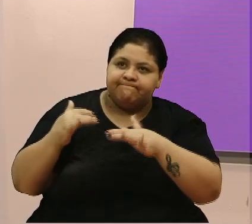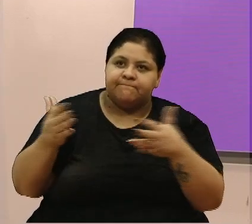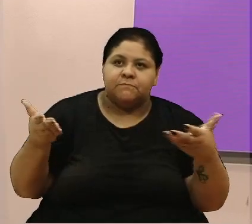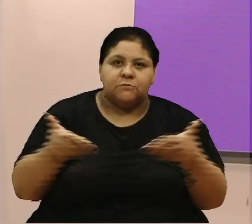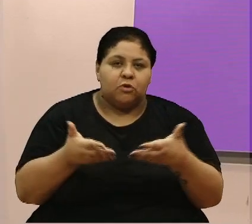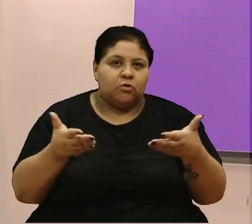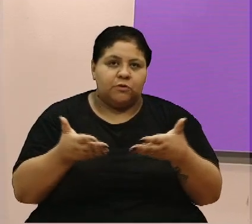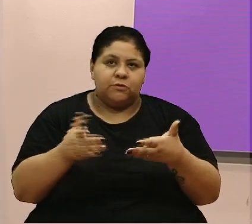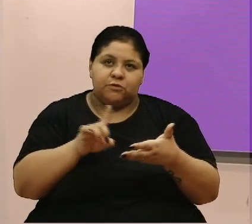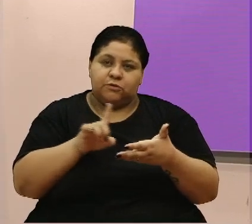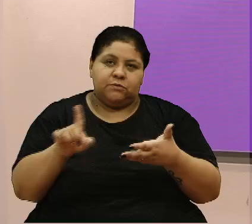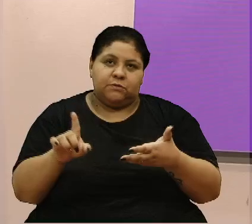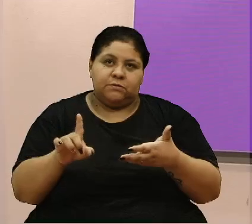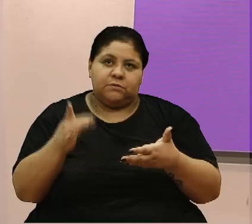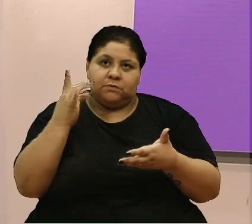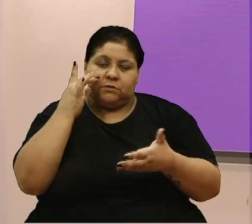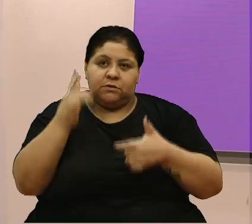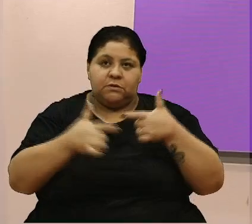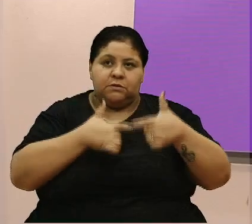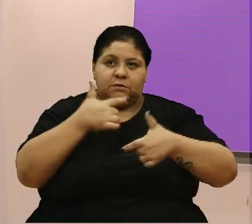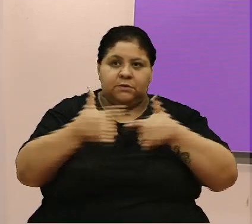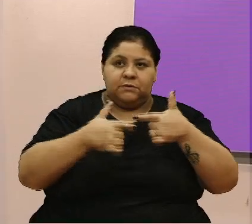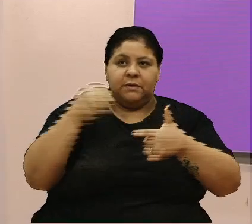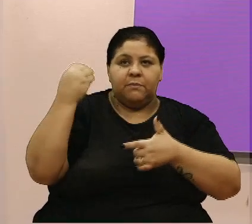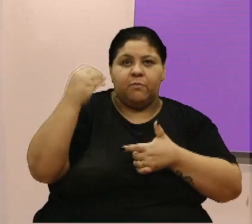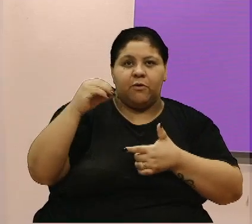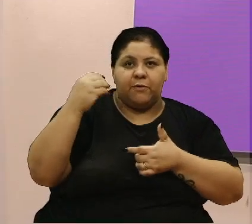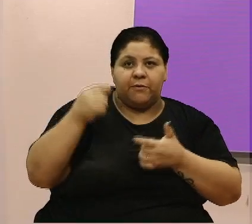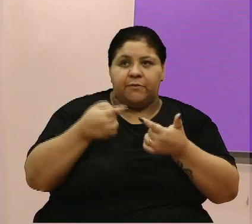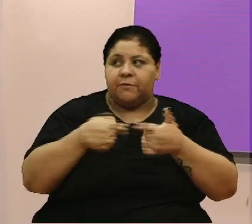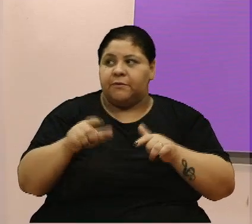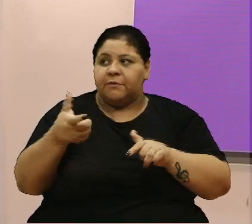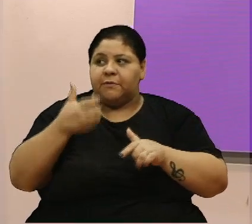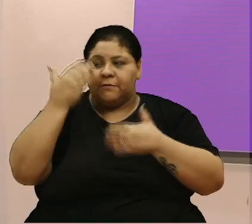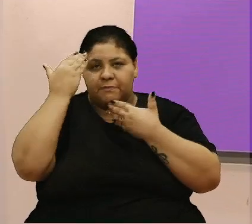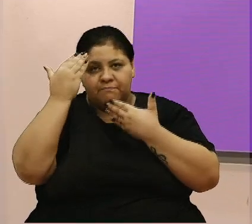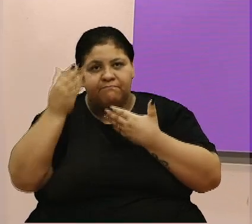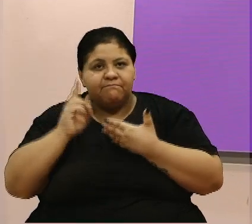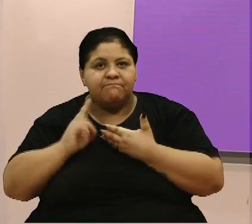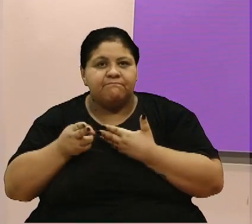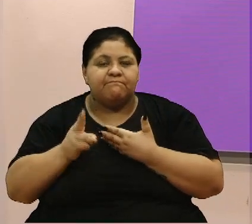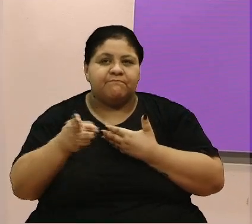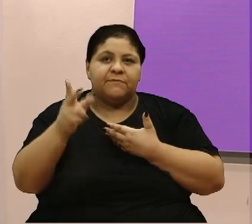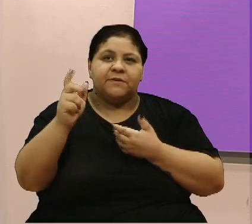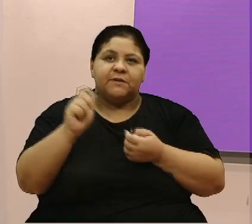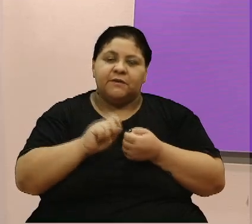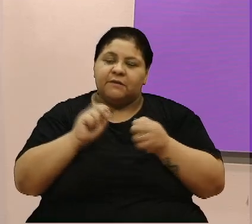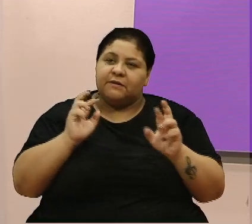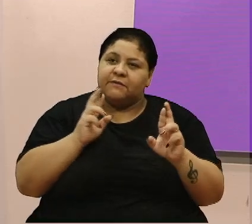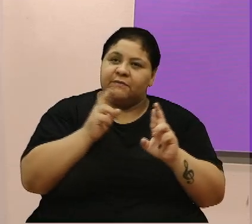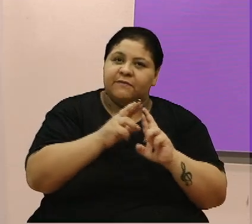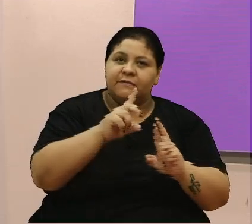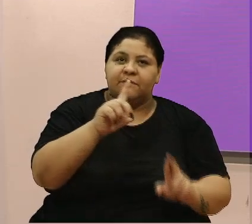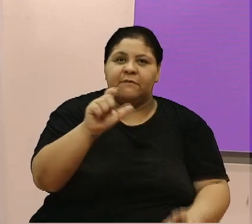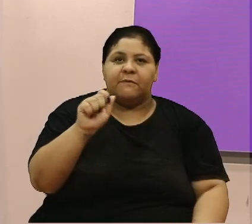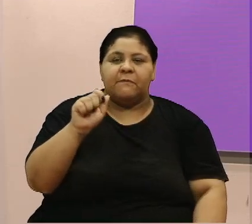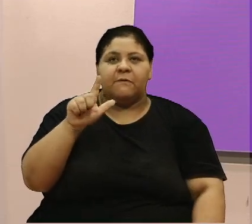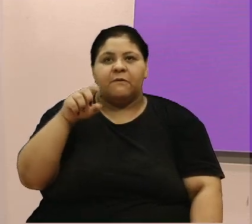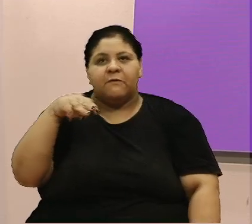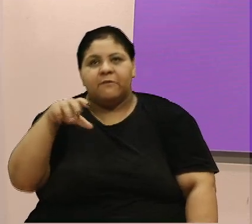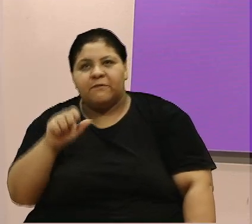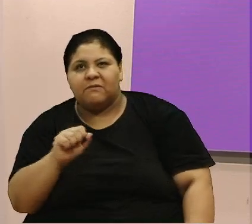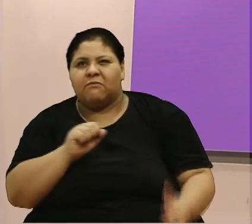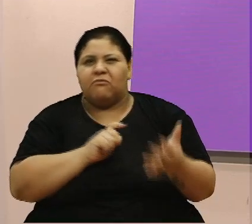não está aqui mais, trabalha no hospital em Porto Alegre, mas queria agradecer sempre a ele fazer referência, a Dalma, a Gisela,